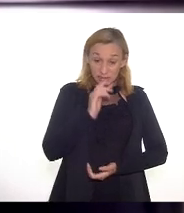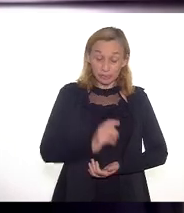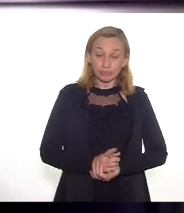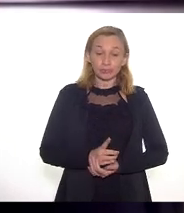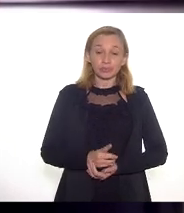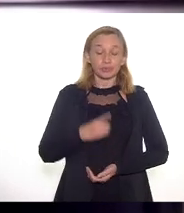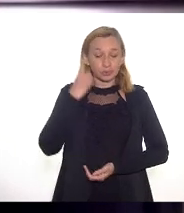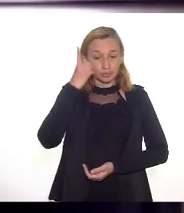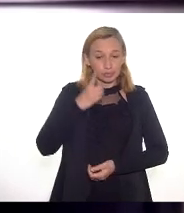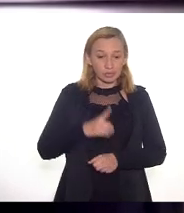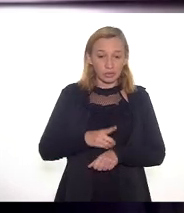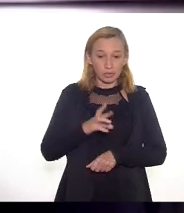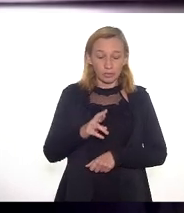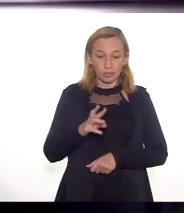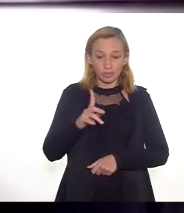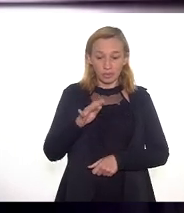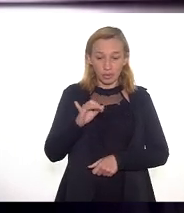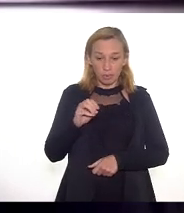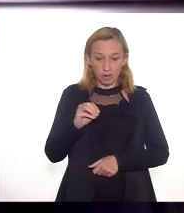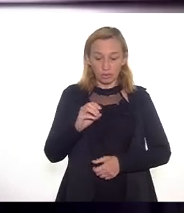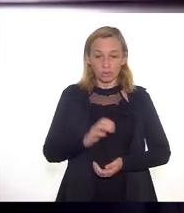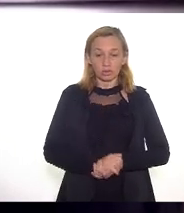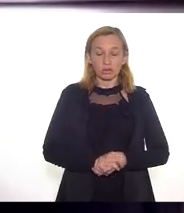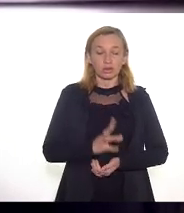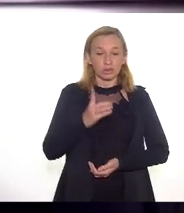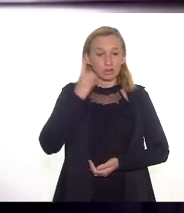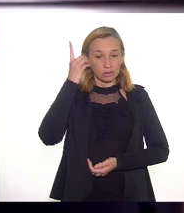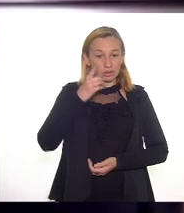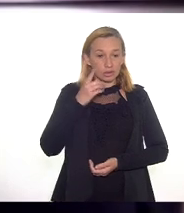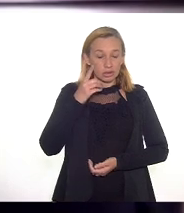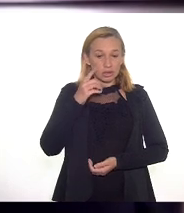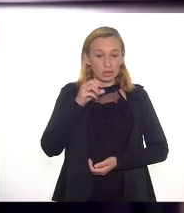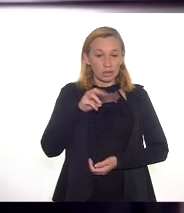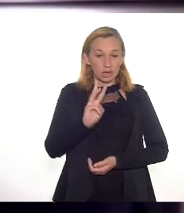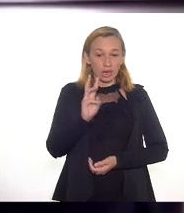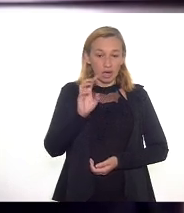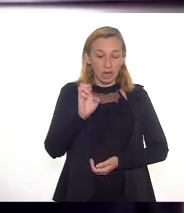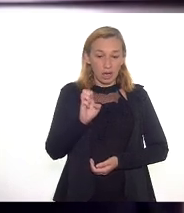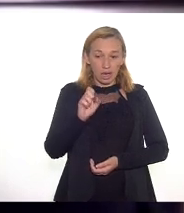Doutor Deodalto. Deputado Elton Cristo.